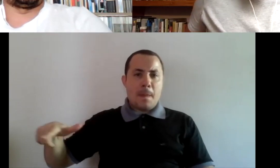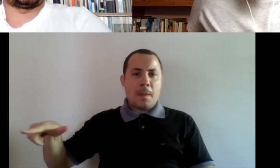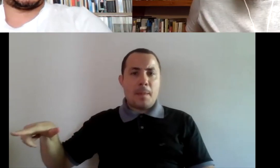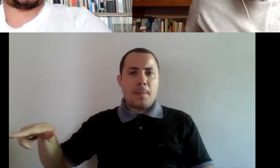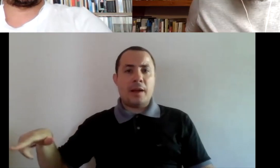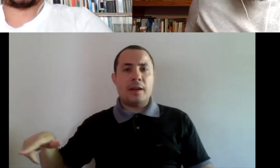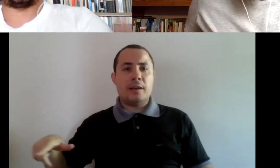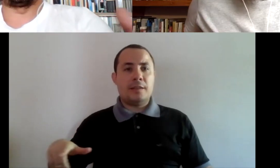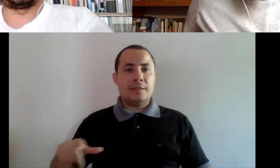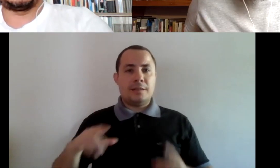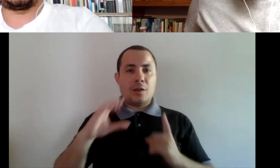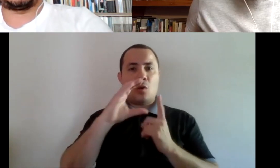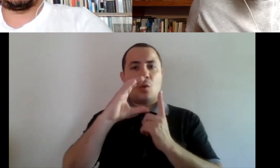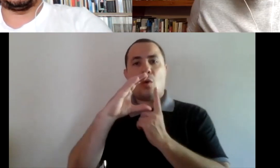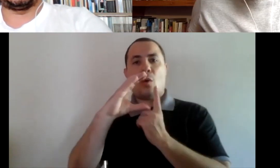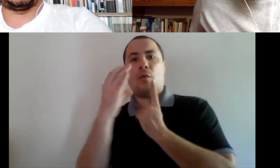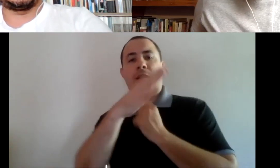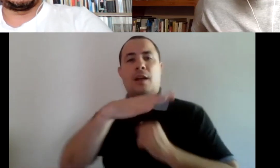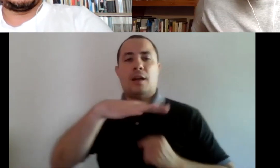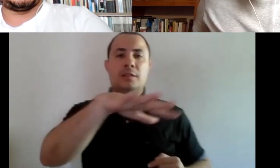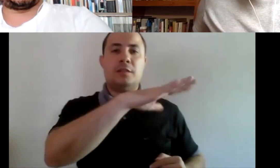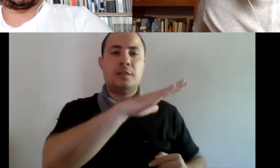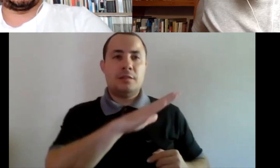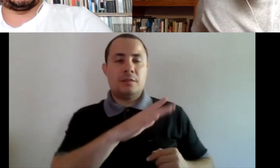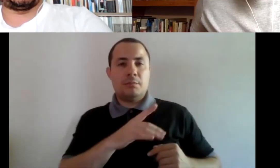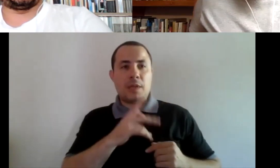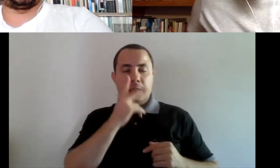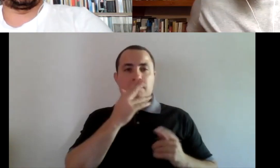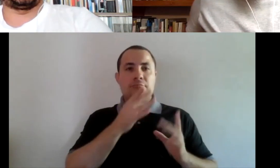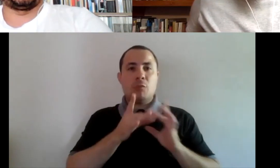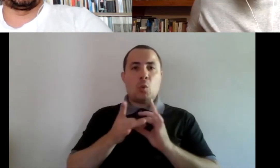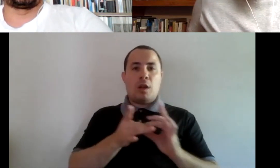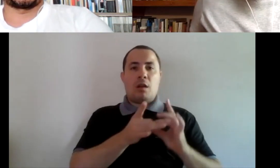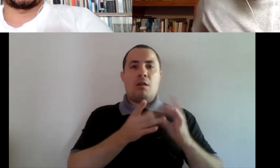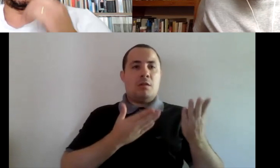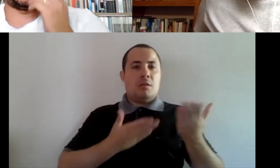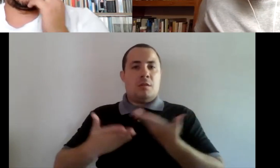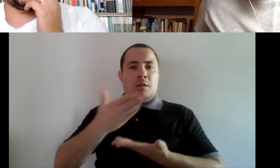uma comunidade ajudando a definir